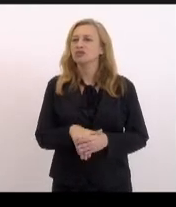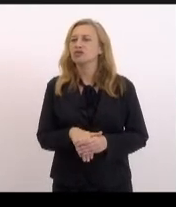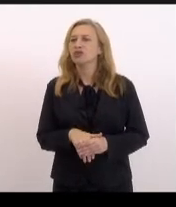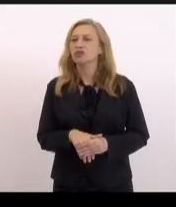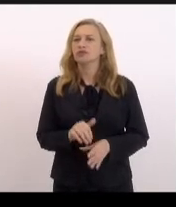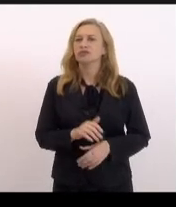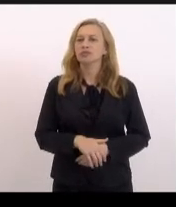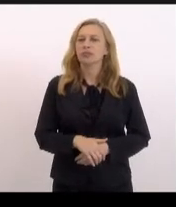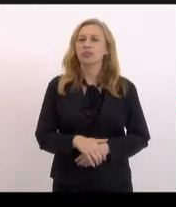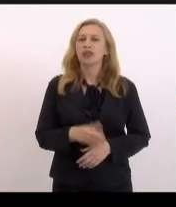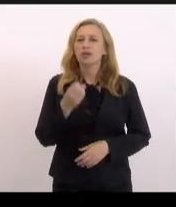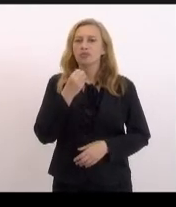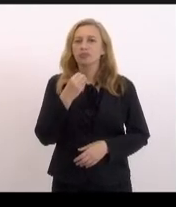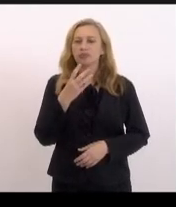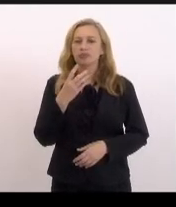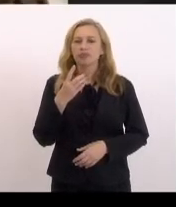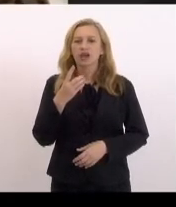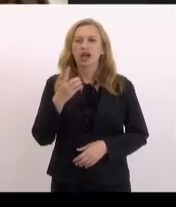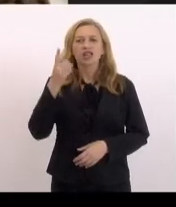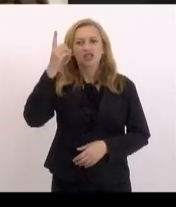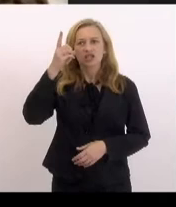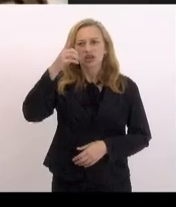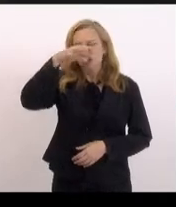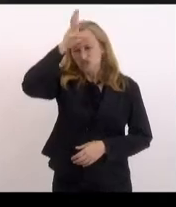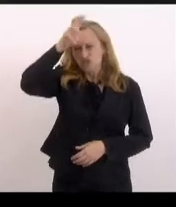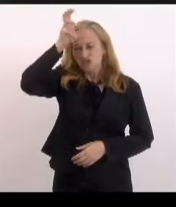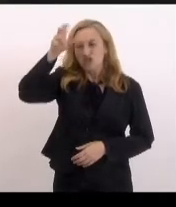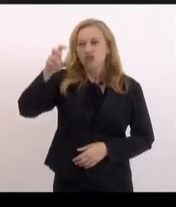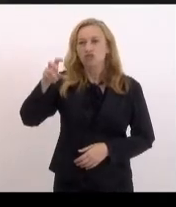Deputada tia Ju. Mônica.